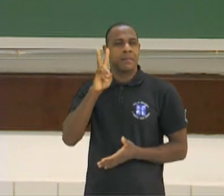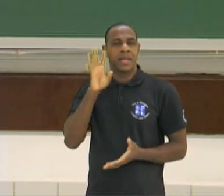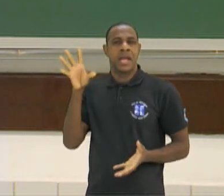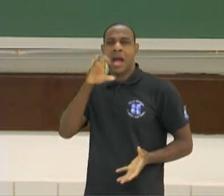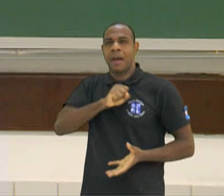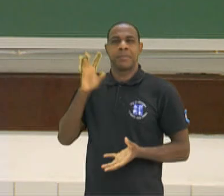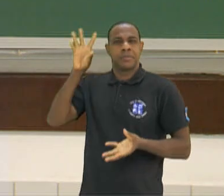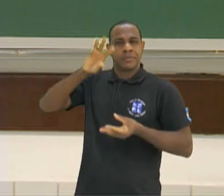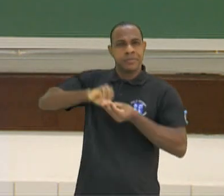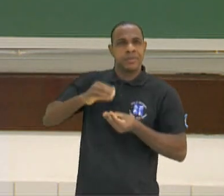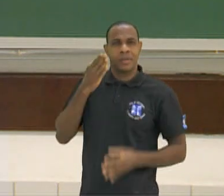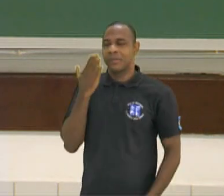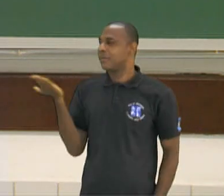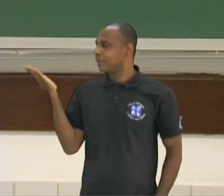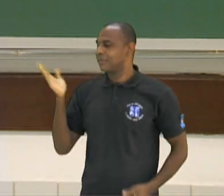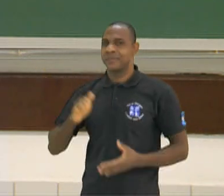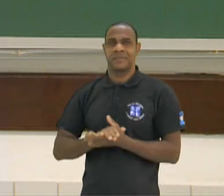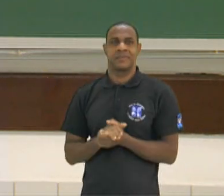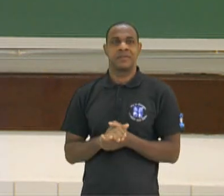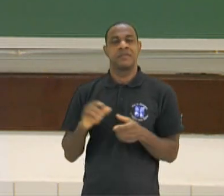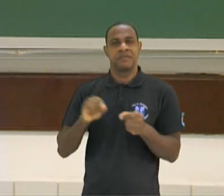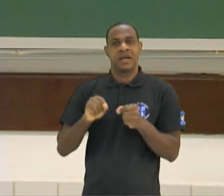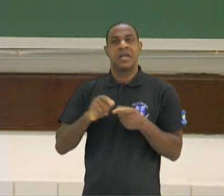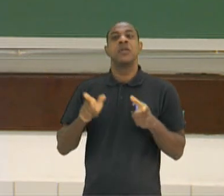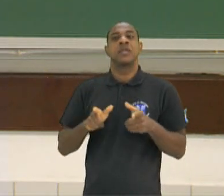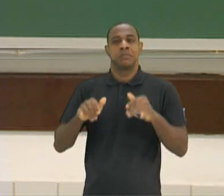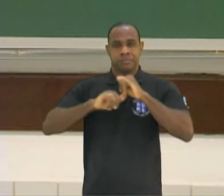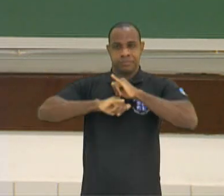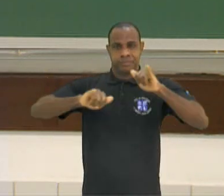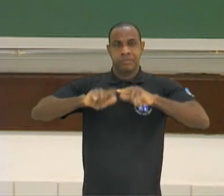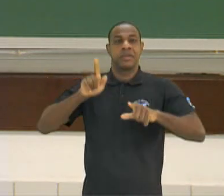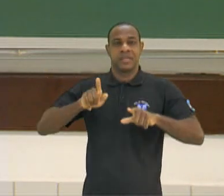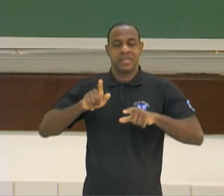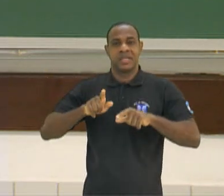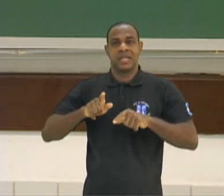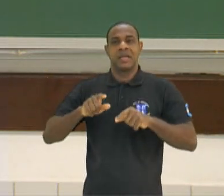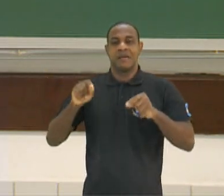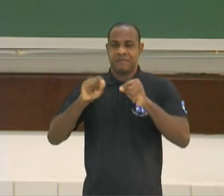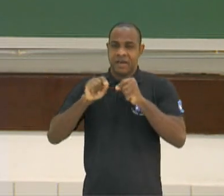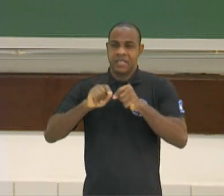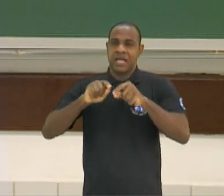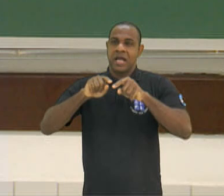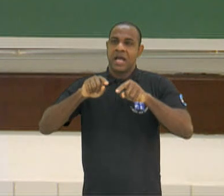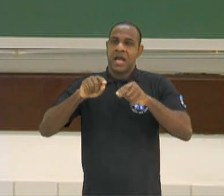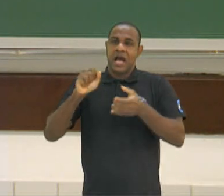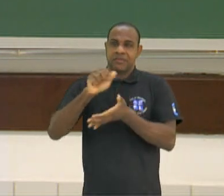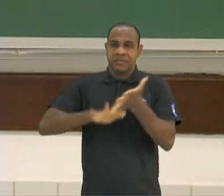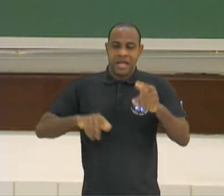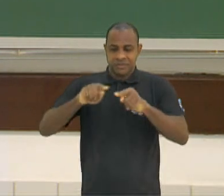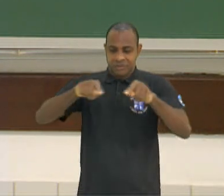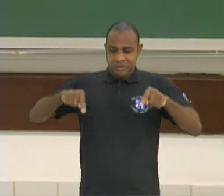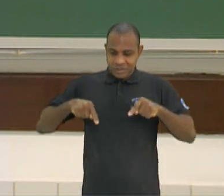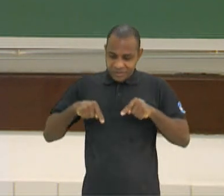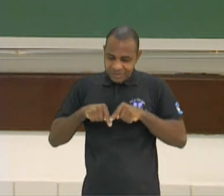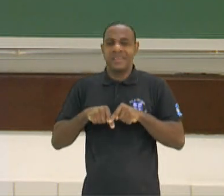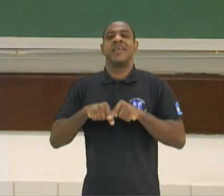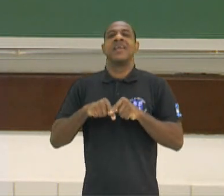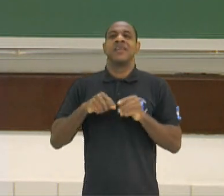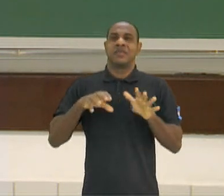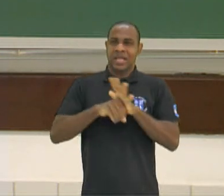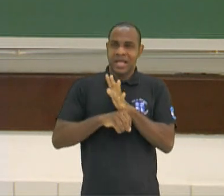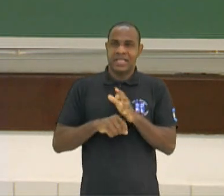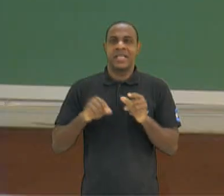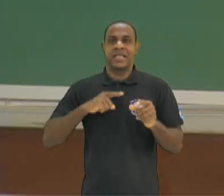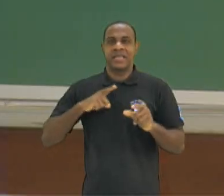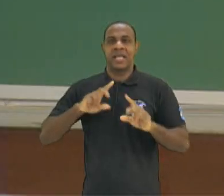vocês, alunos, please, realizem as atividades no Classroom para computar a presença de vocês. Está lá num link em específico, né? Se